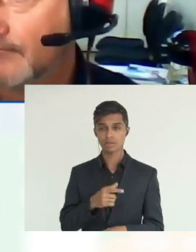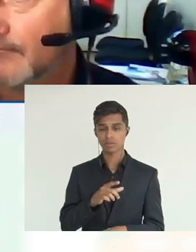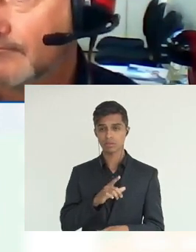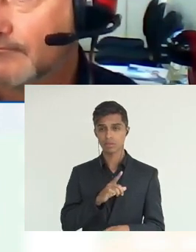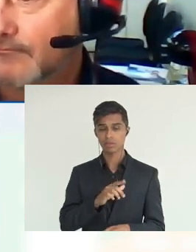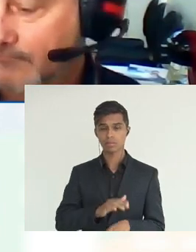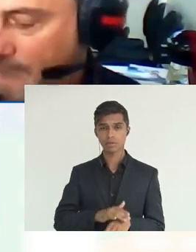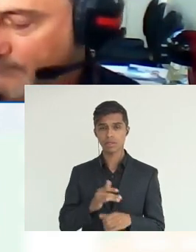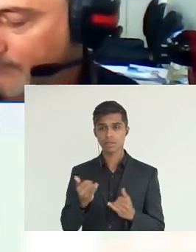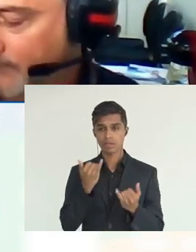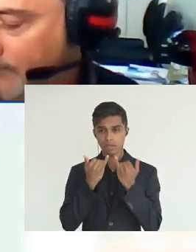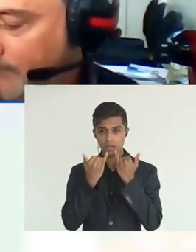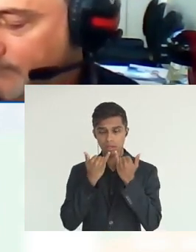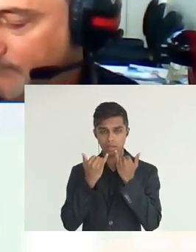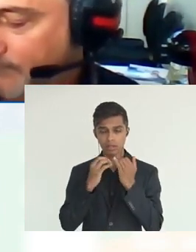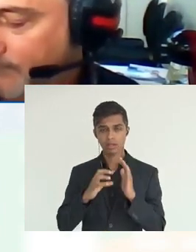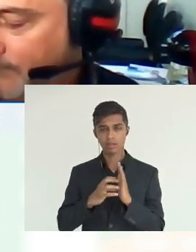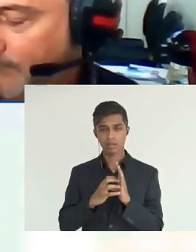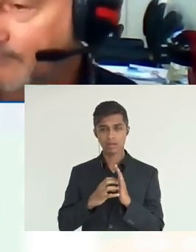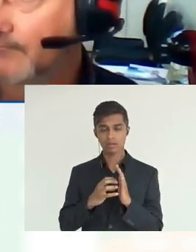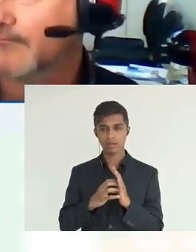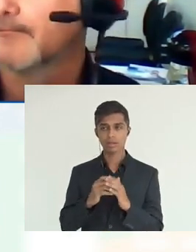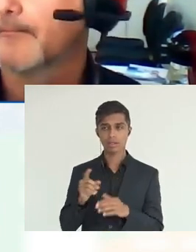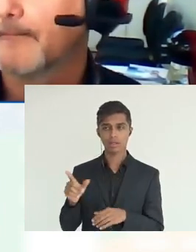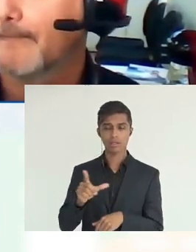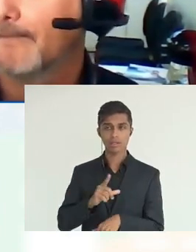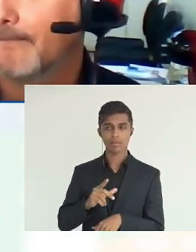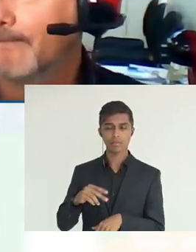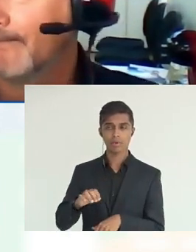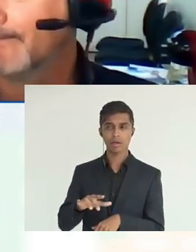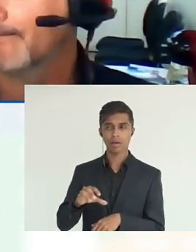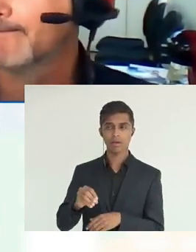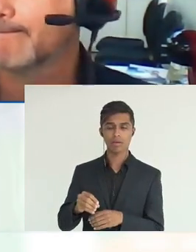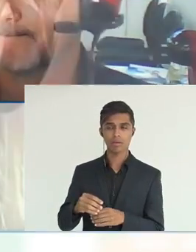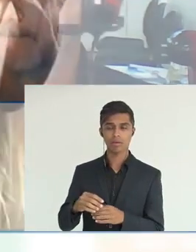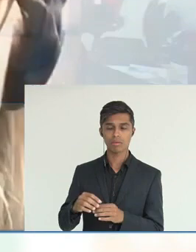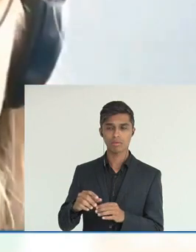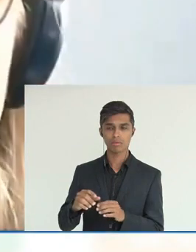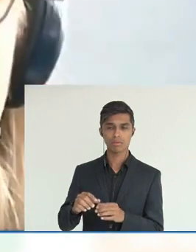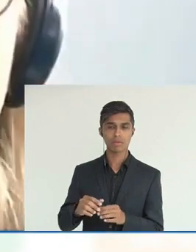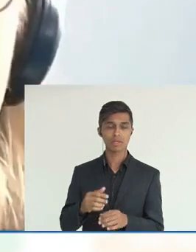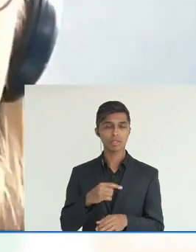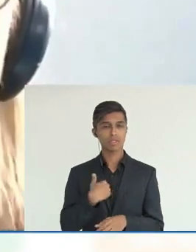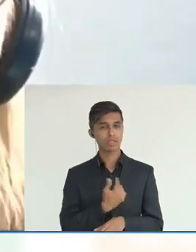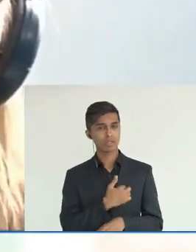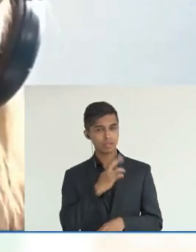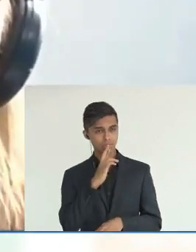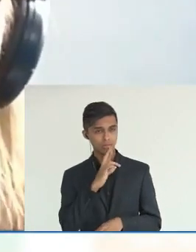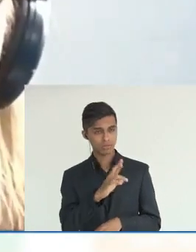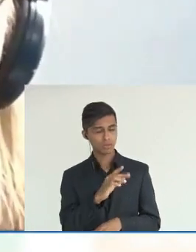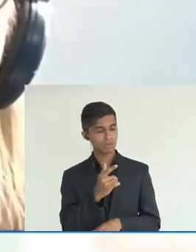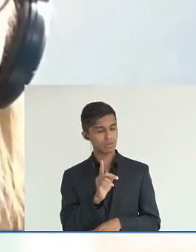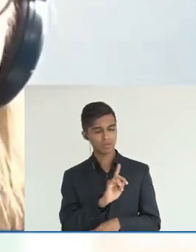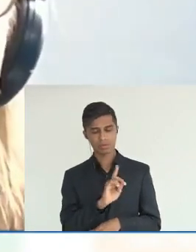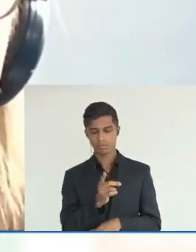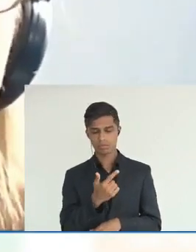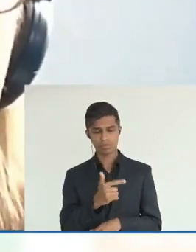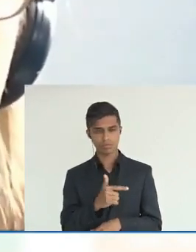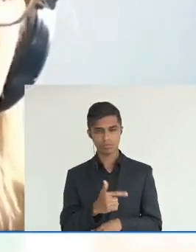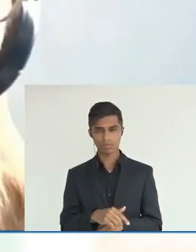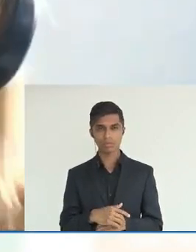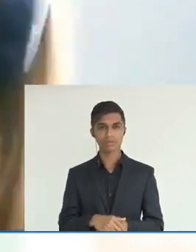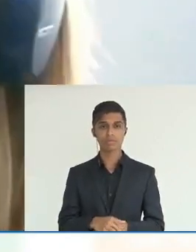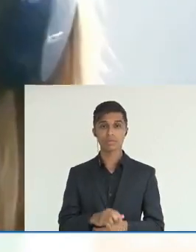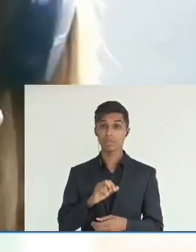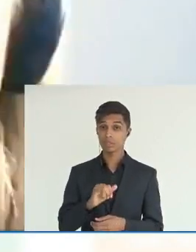acesso ao banco, o Paulo tem uma visão filtrada, não temos, tá? Se